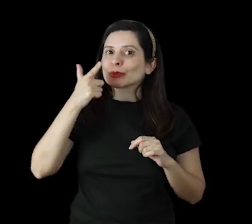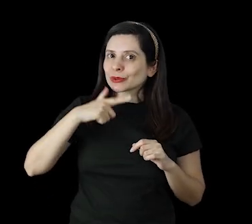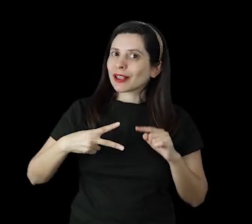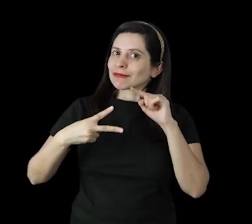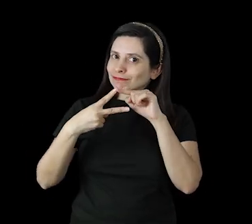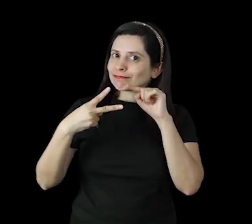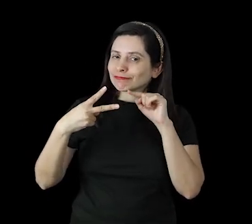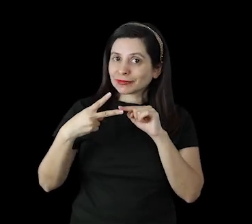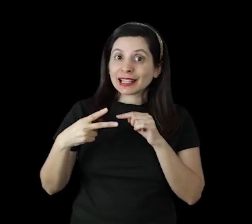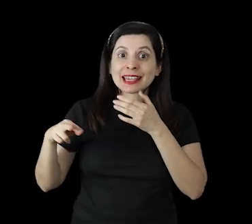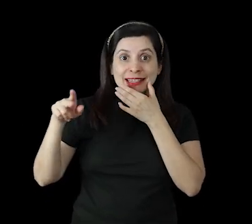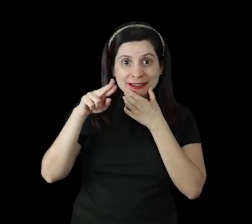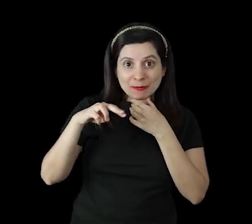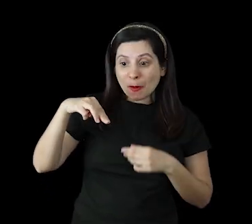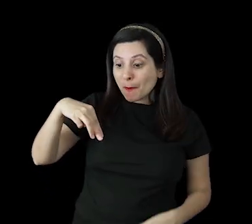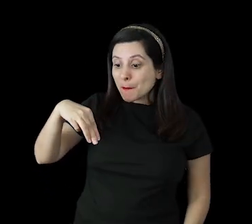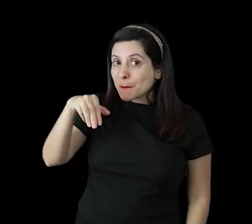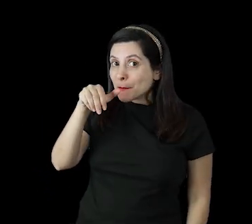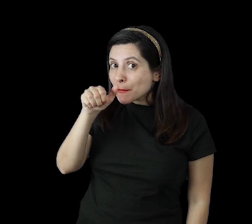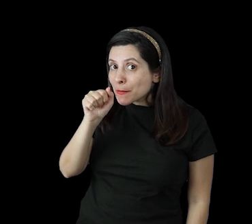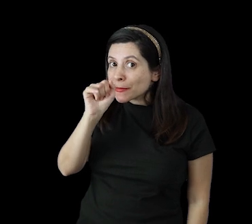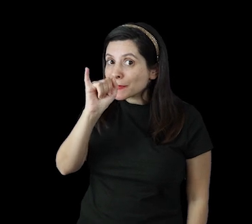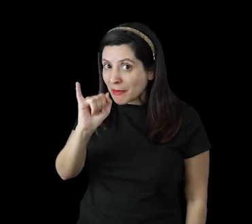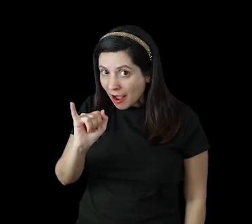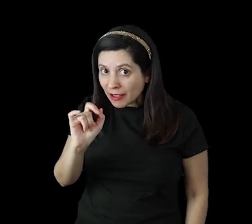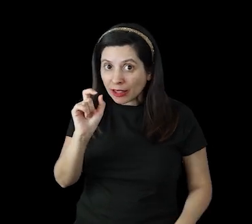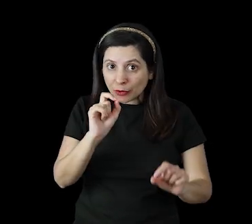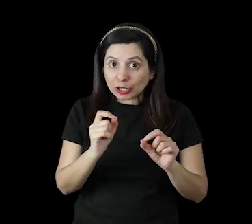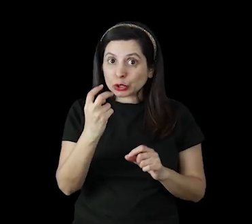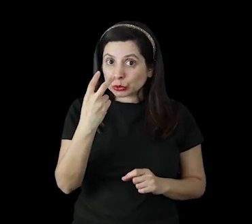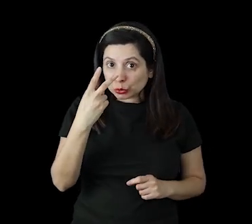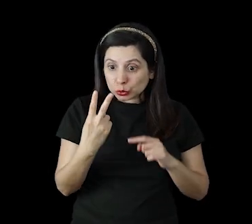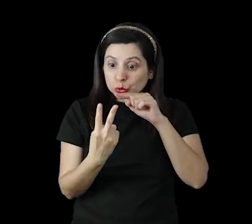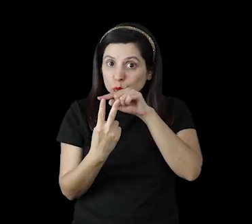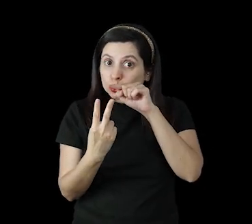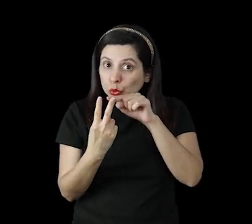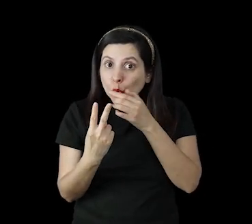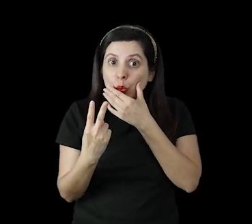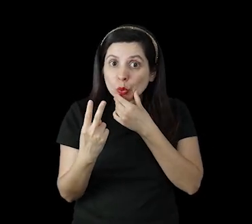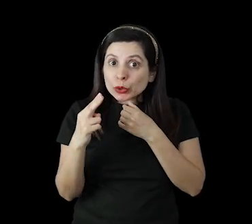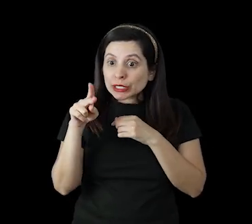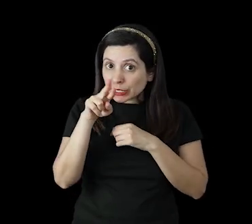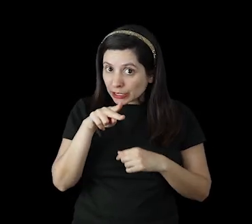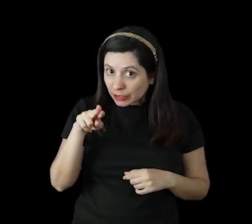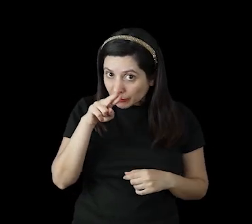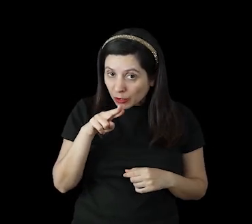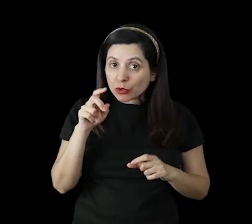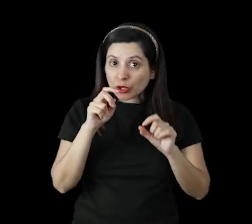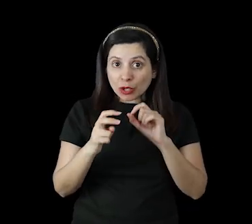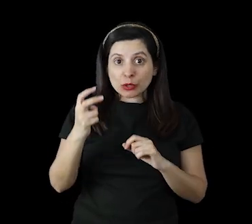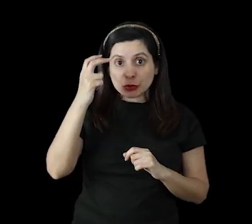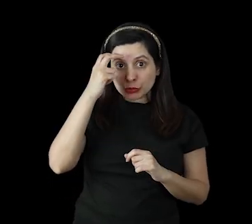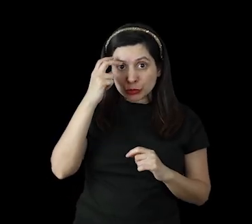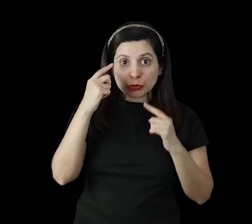E nesse Irmãos Mai, tem uma coisa de 2 irmãos, que ela trabalha bastante essa comunidade oriental,